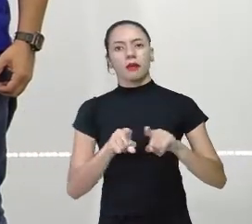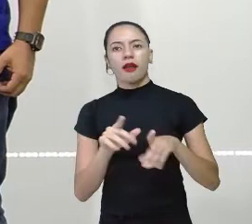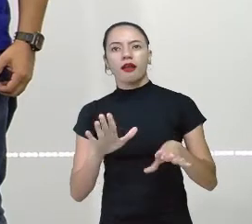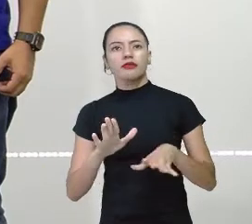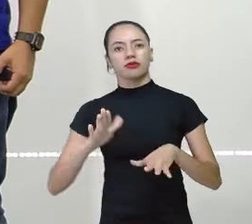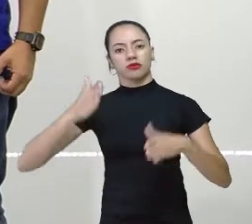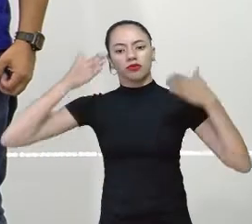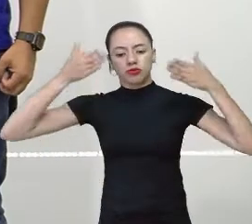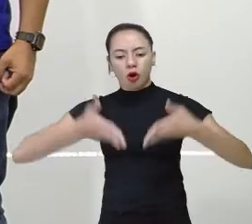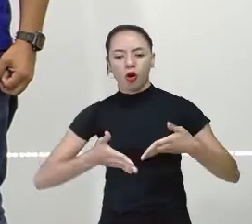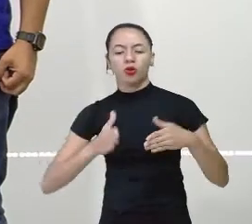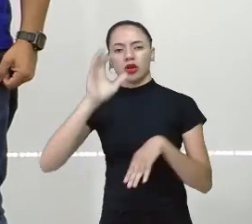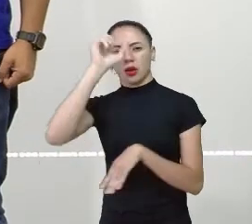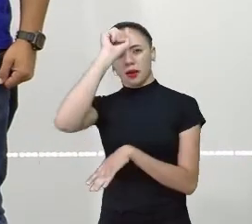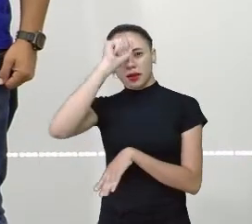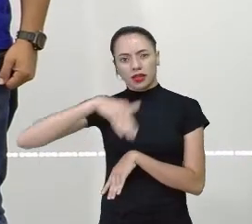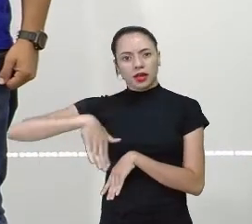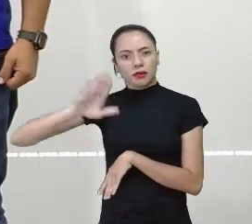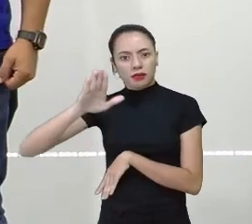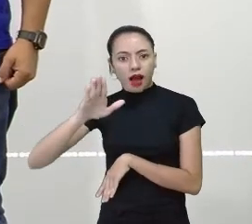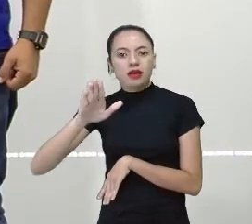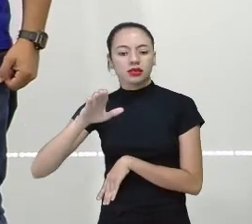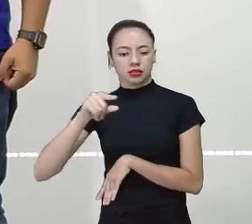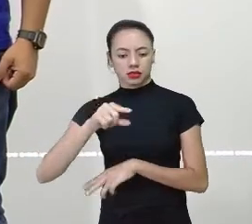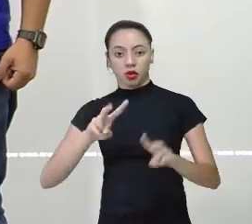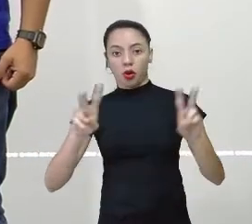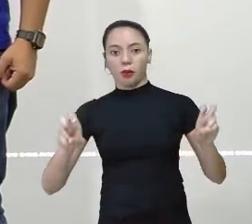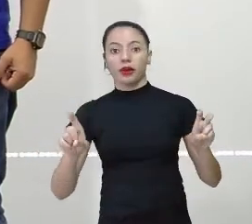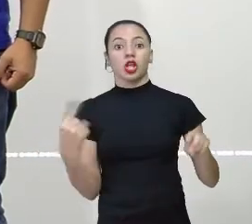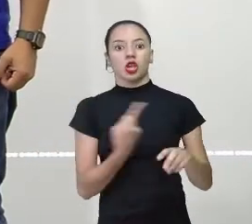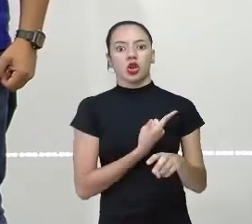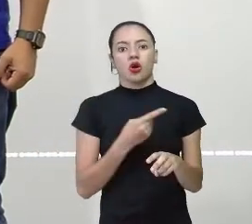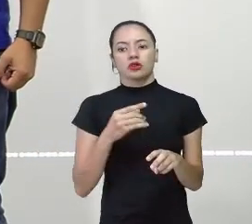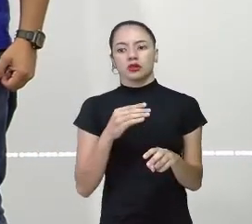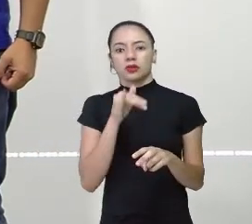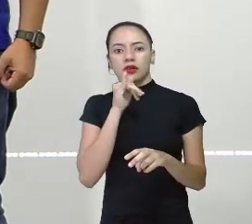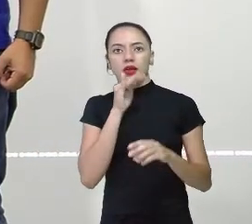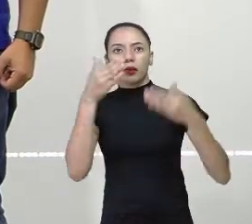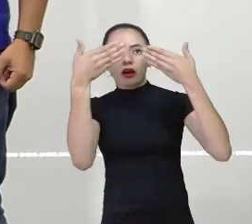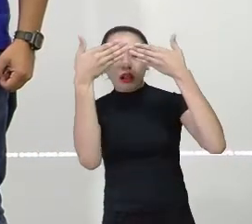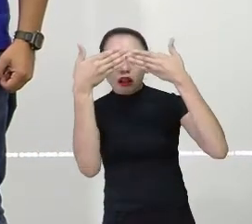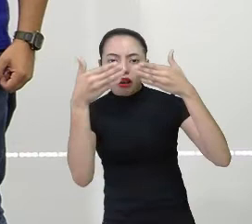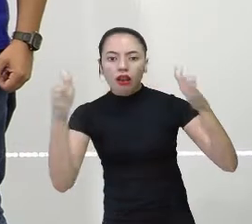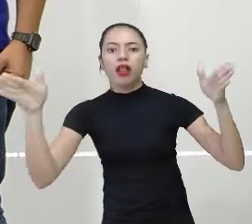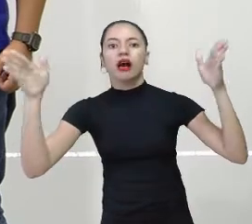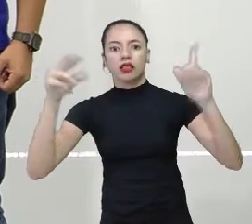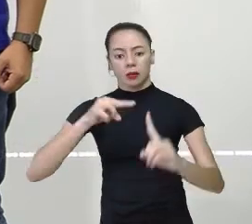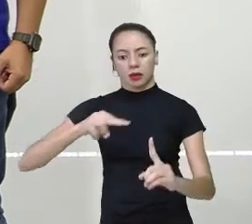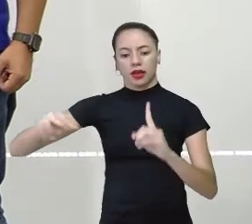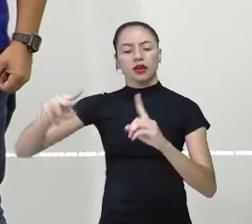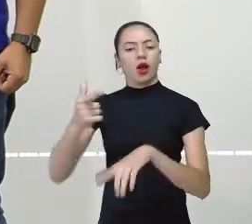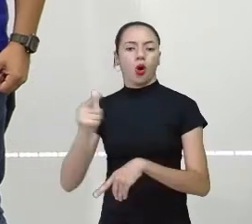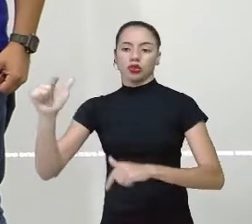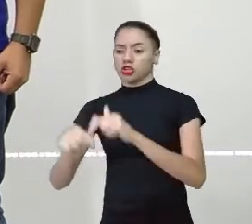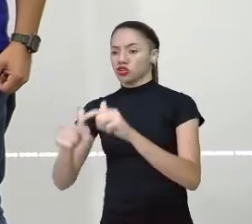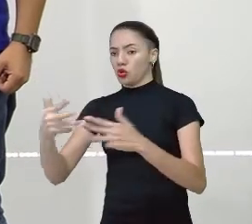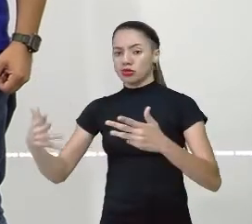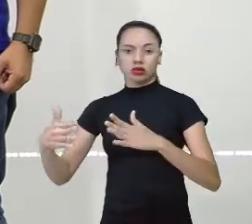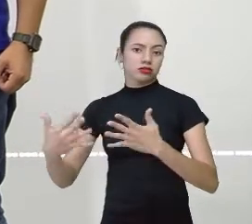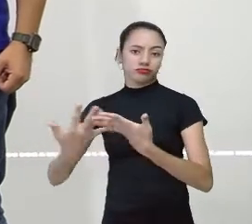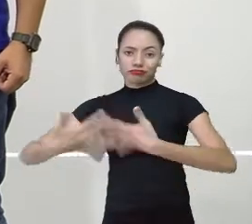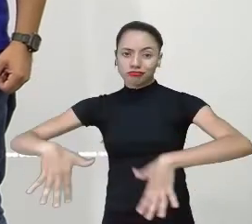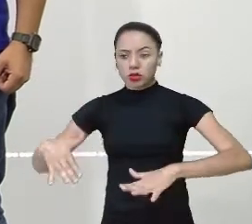mais. E à medida em que a gente vai se instruindo, vai ampliando a nossa visão de mundo, as outras coisas também vão fluindo,